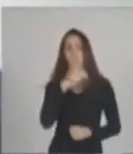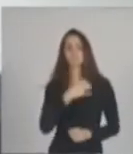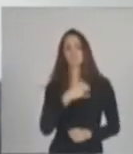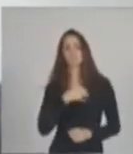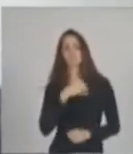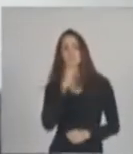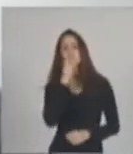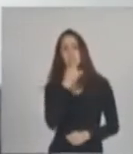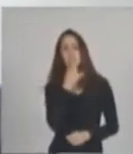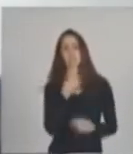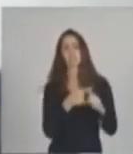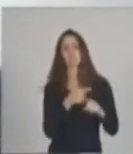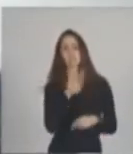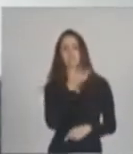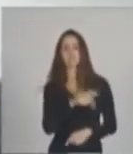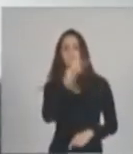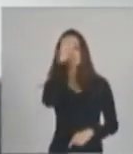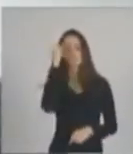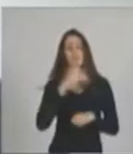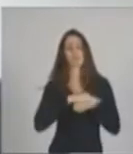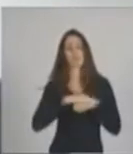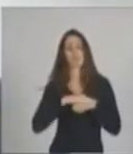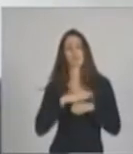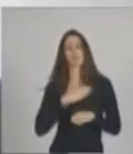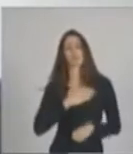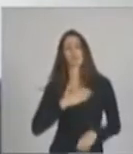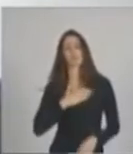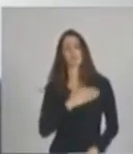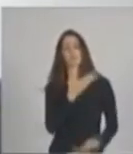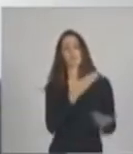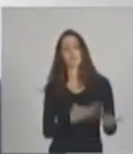ela era muito querida. Então fica aqui, né,